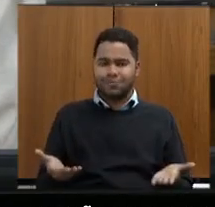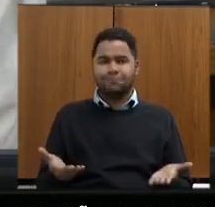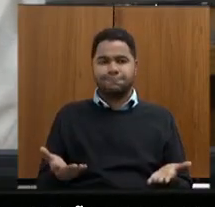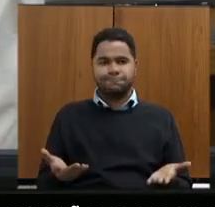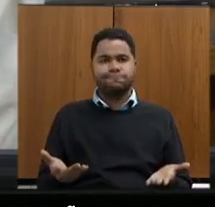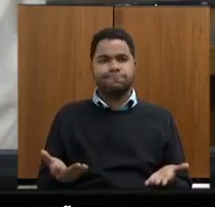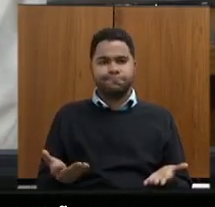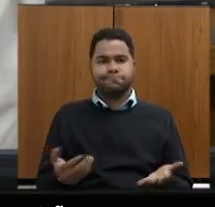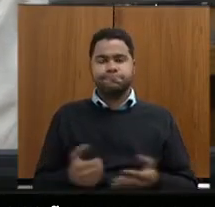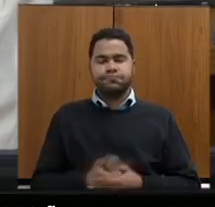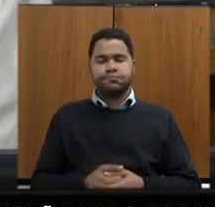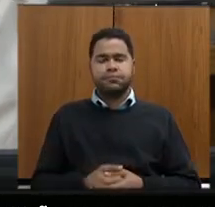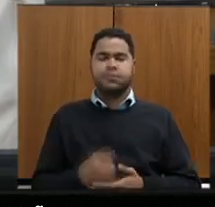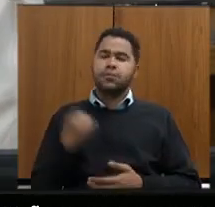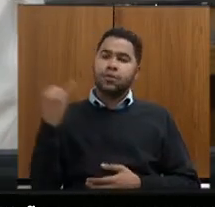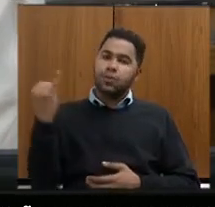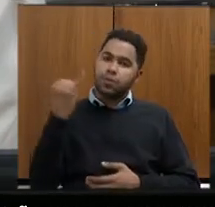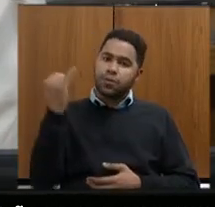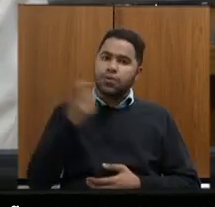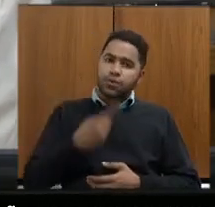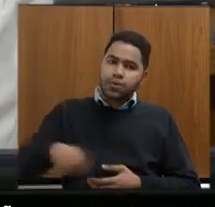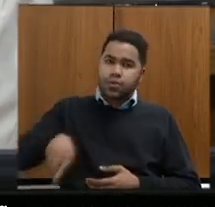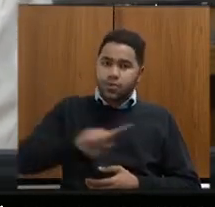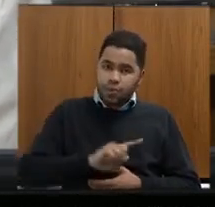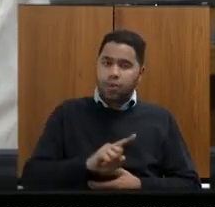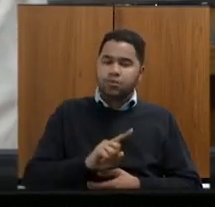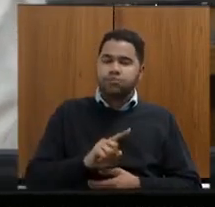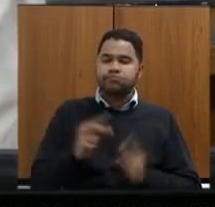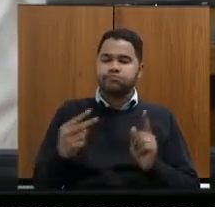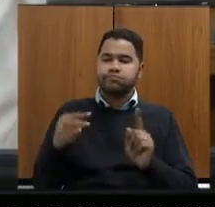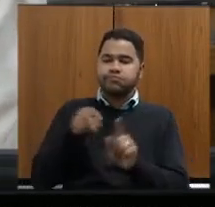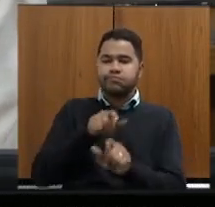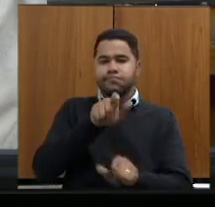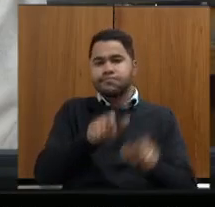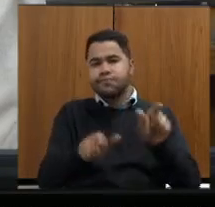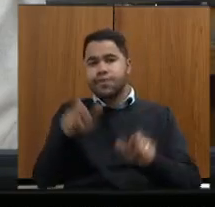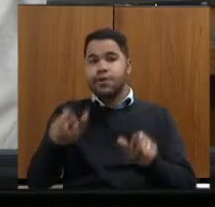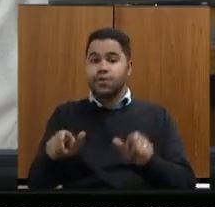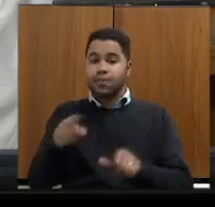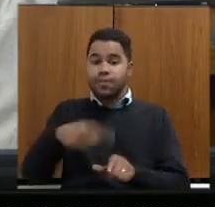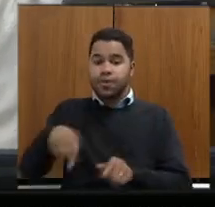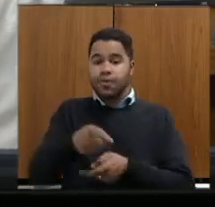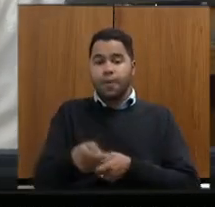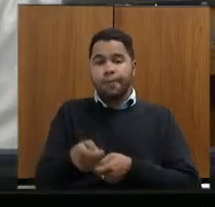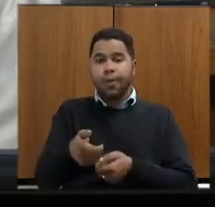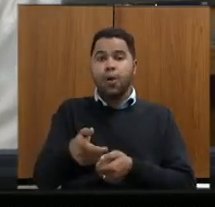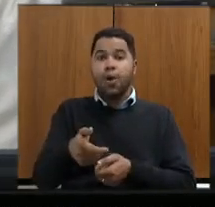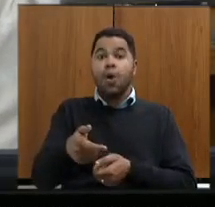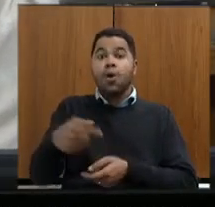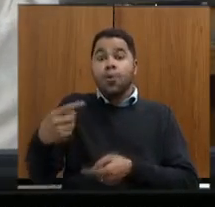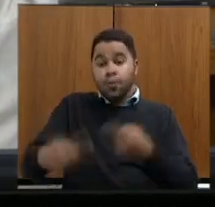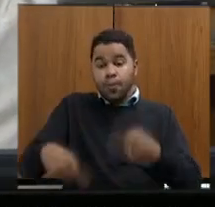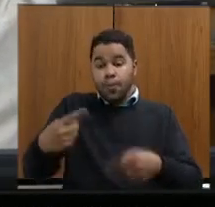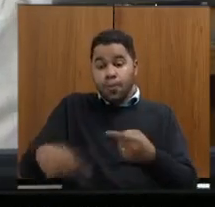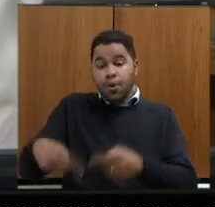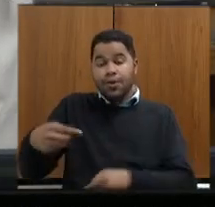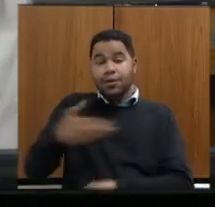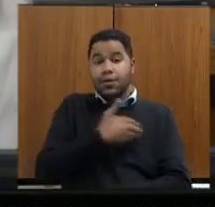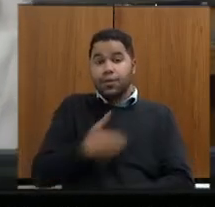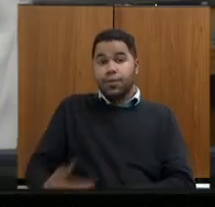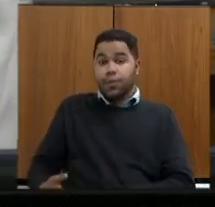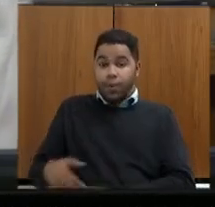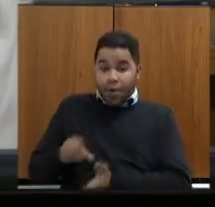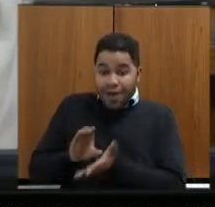então é é importante que a gente tem assim esse olhar para as pessoas por beneficiar da política pública que o recurso do governo